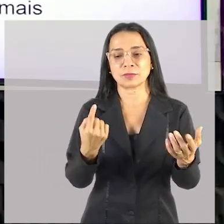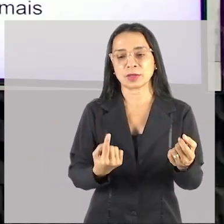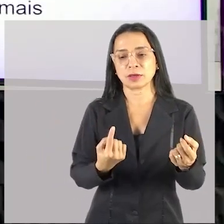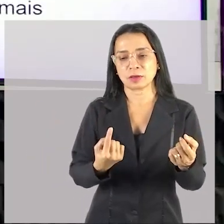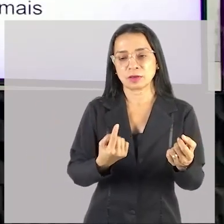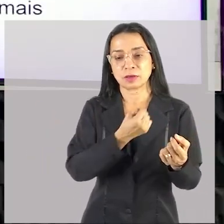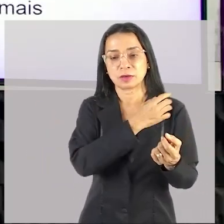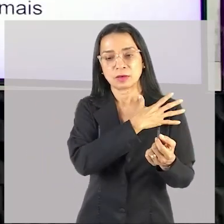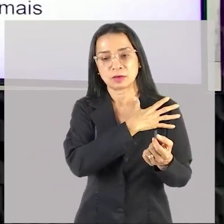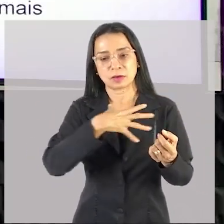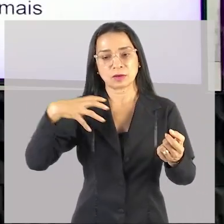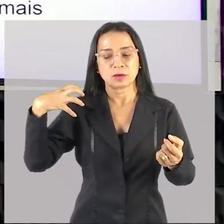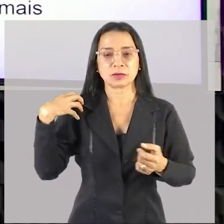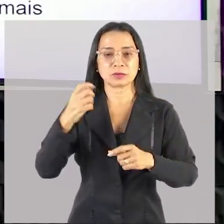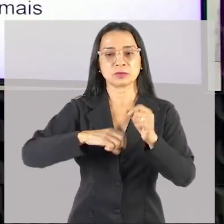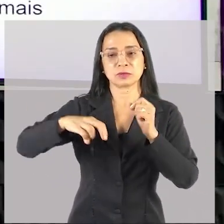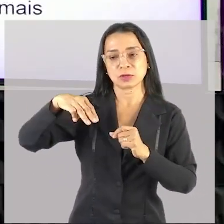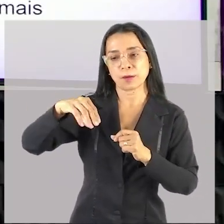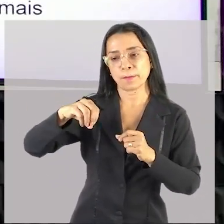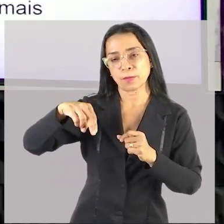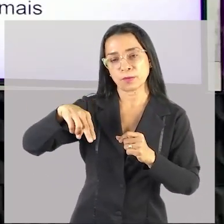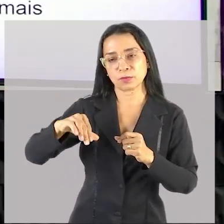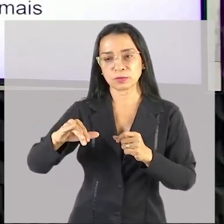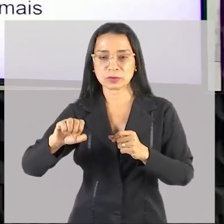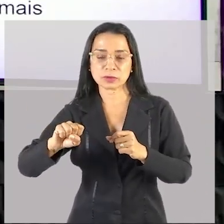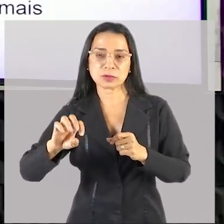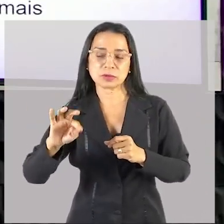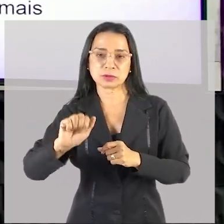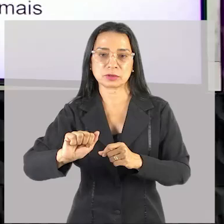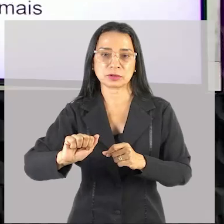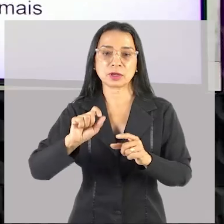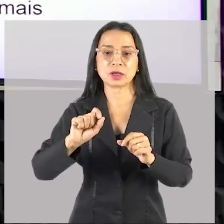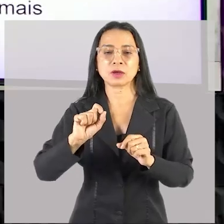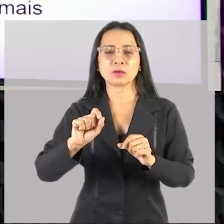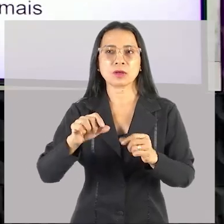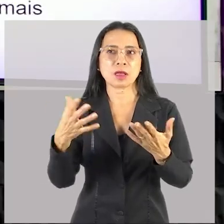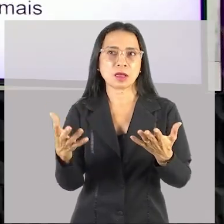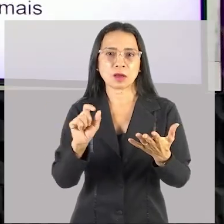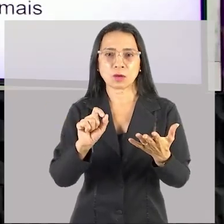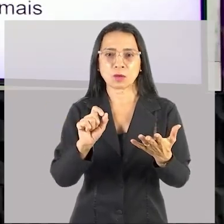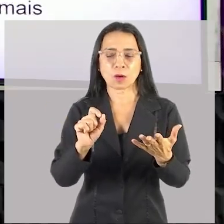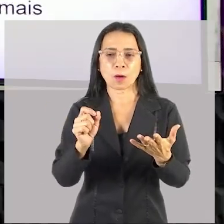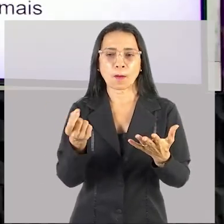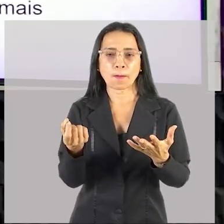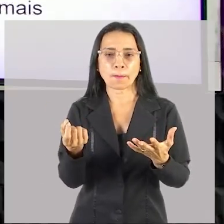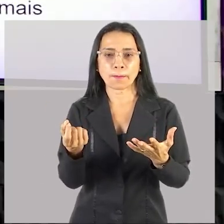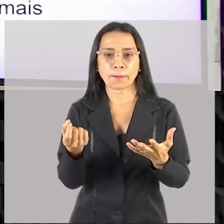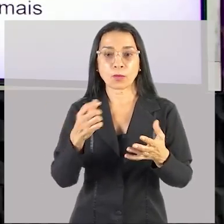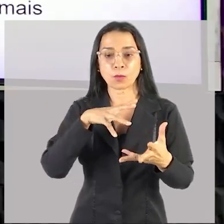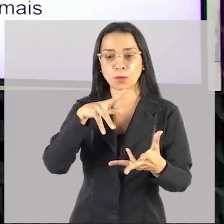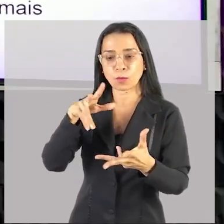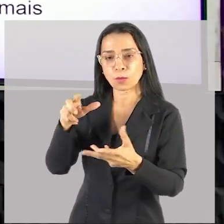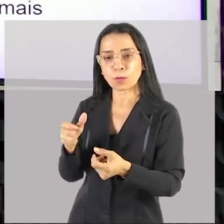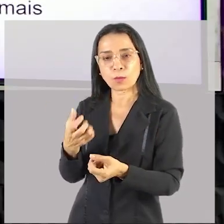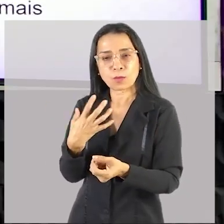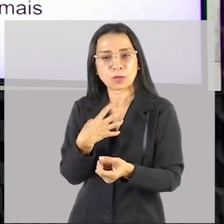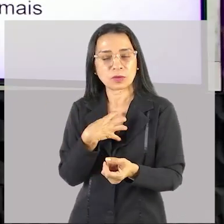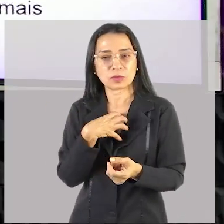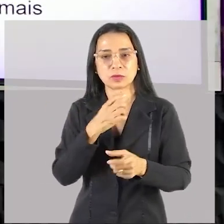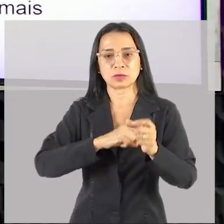mundo. Né? Que mundo é esse? É o mundo sensível. Né? Esse mundo em que o Platão dizia que a